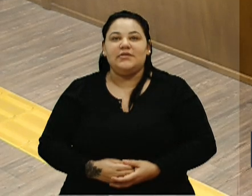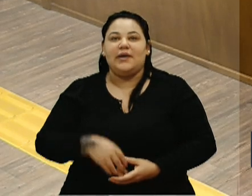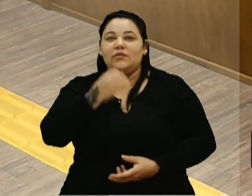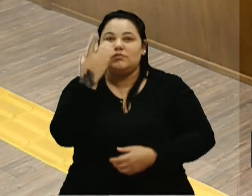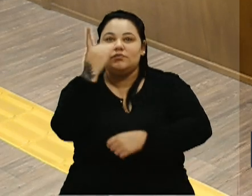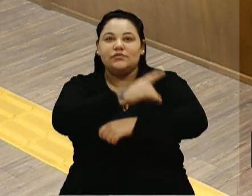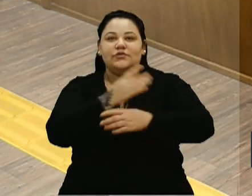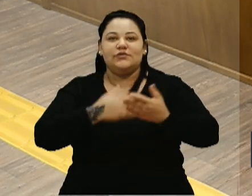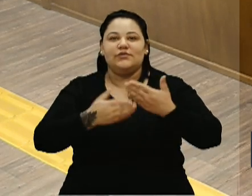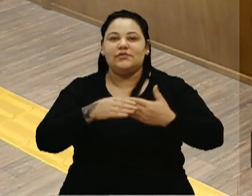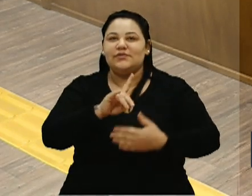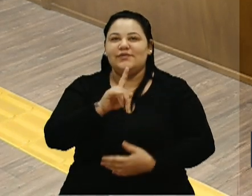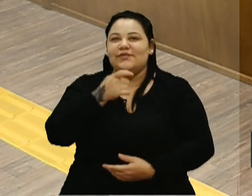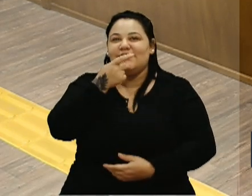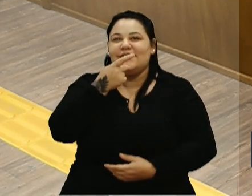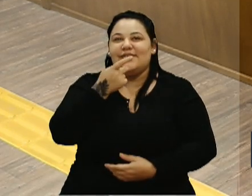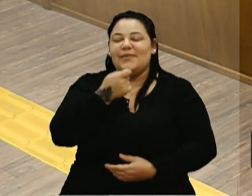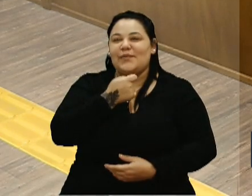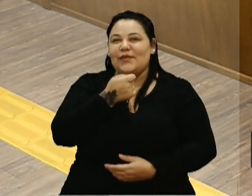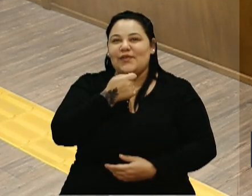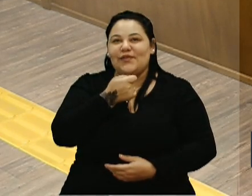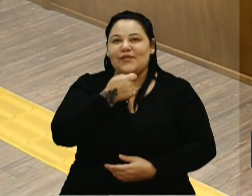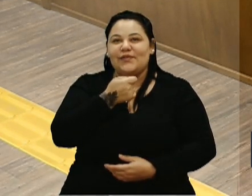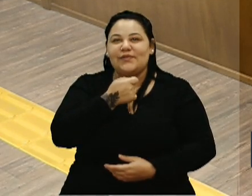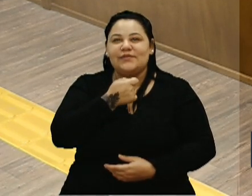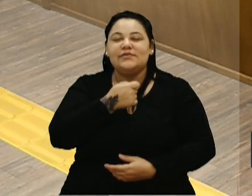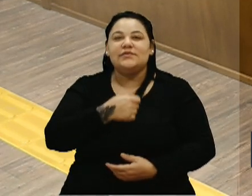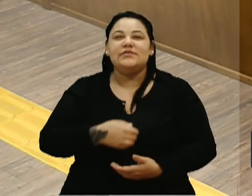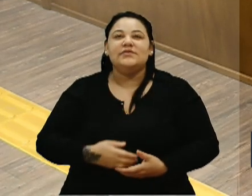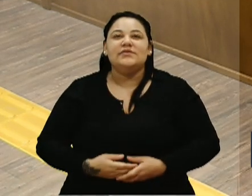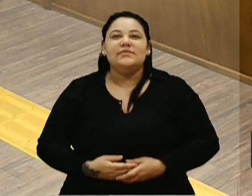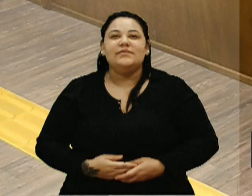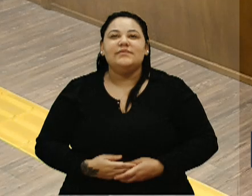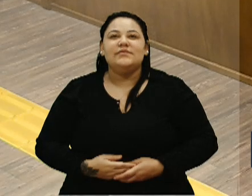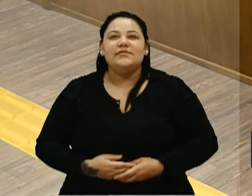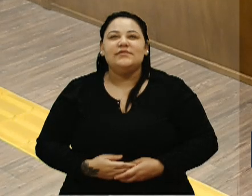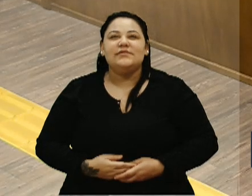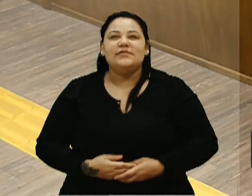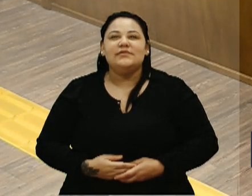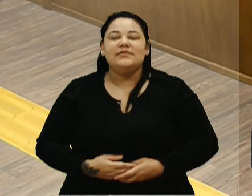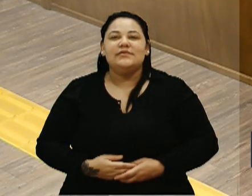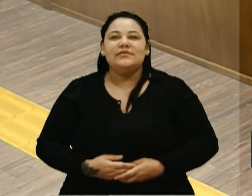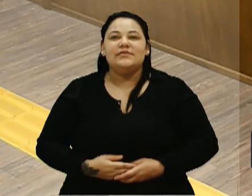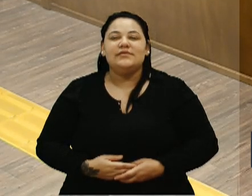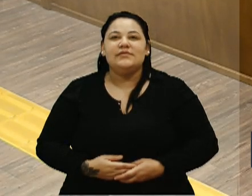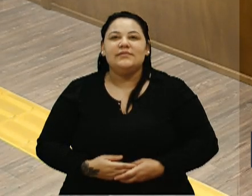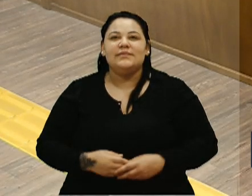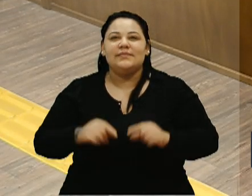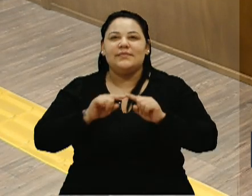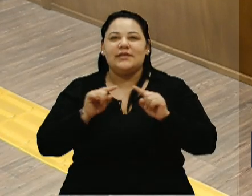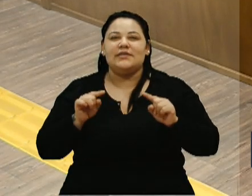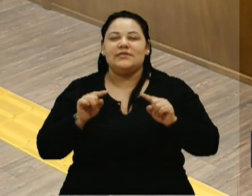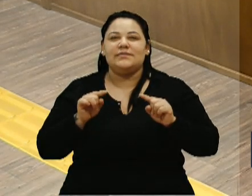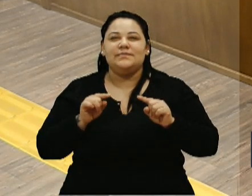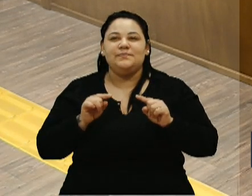Pessoal, eu odeio falar em microfone. Gosto mais do não escutar a minha voz, mas